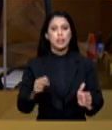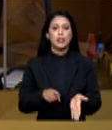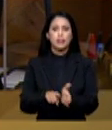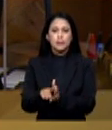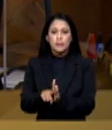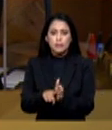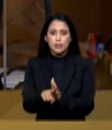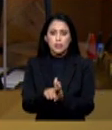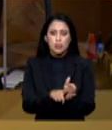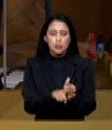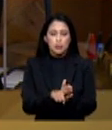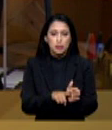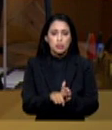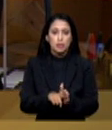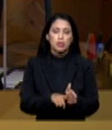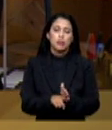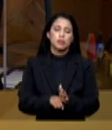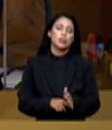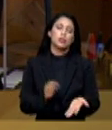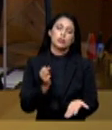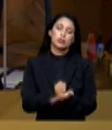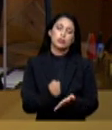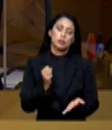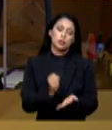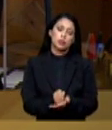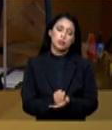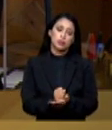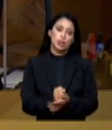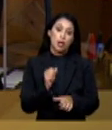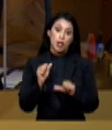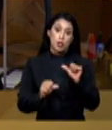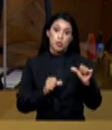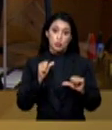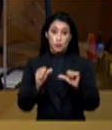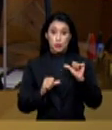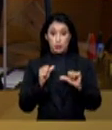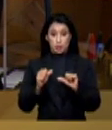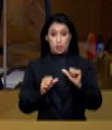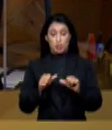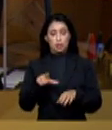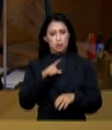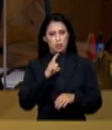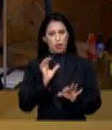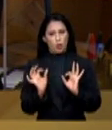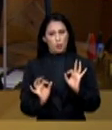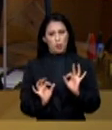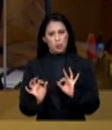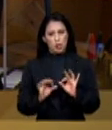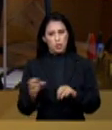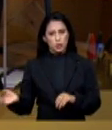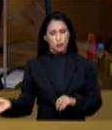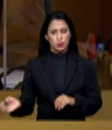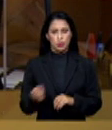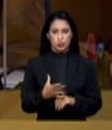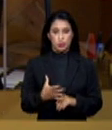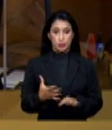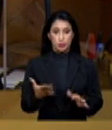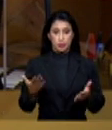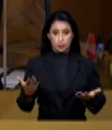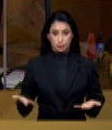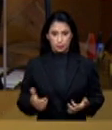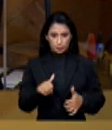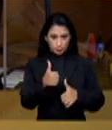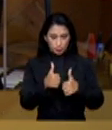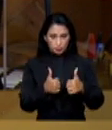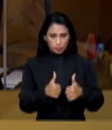fiscalizatório em seus contratos serão as alterações daqueles vigentes ou na preparação dos novos e